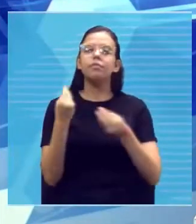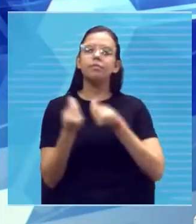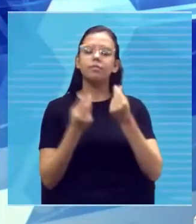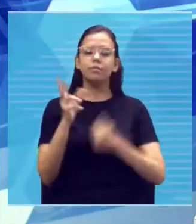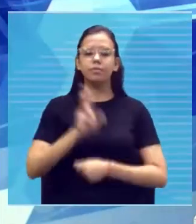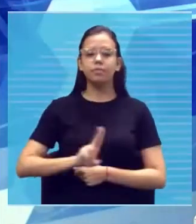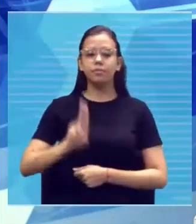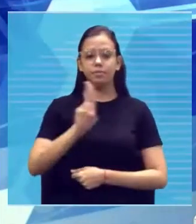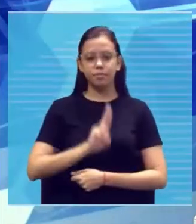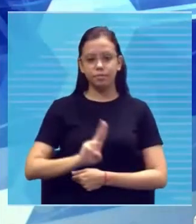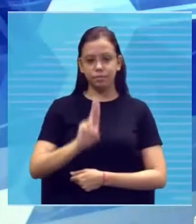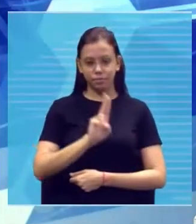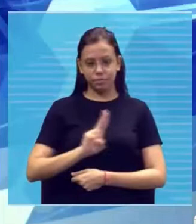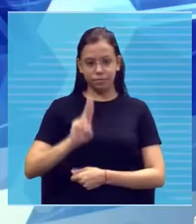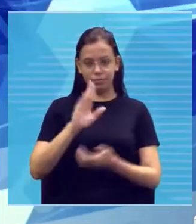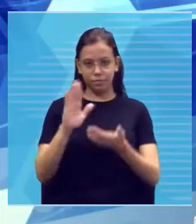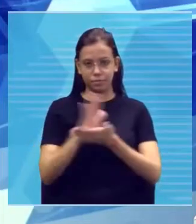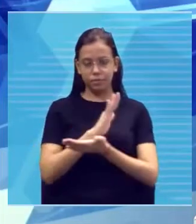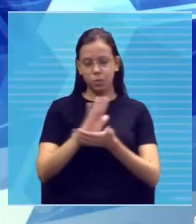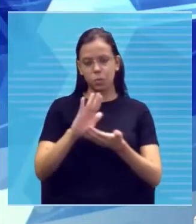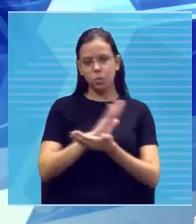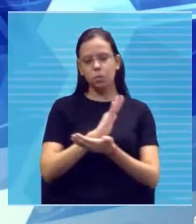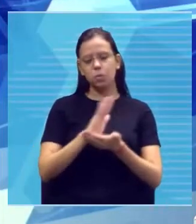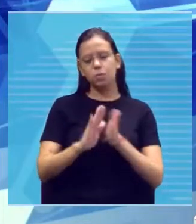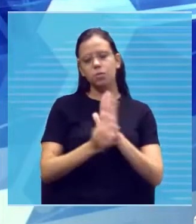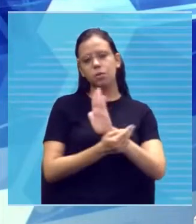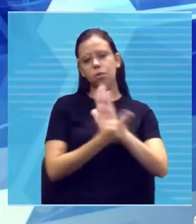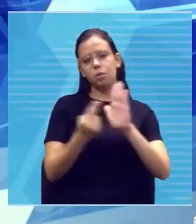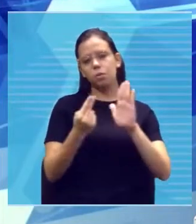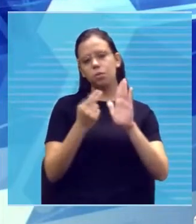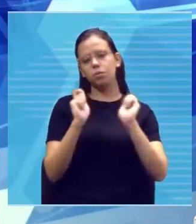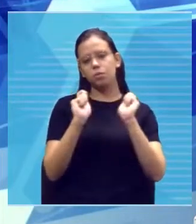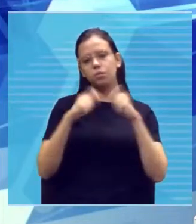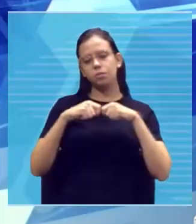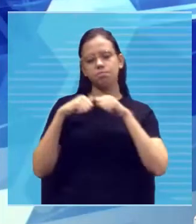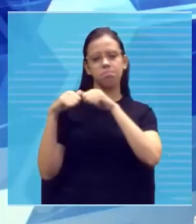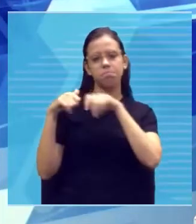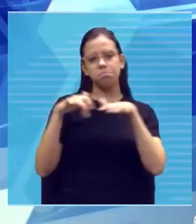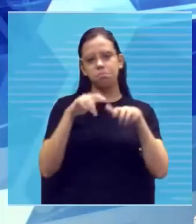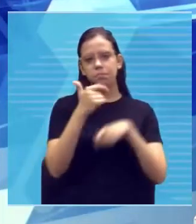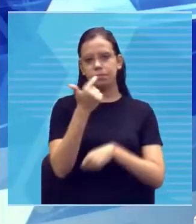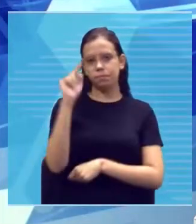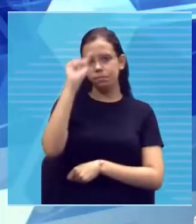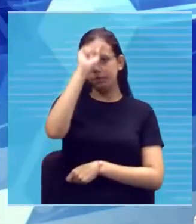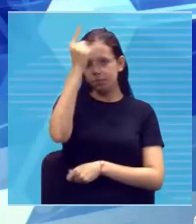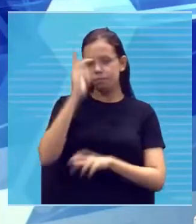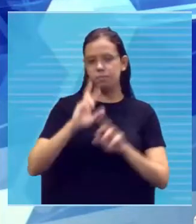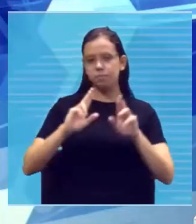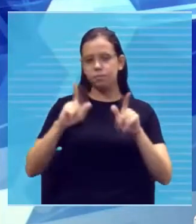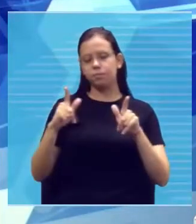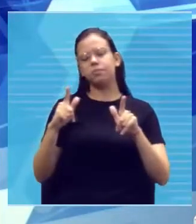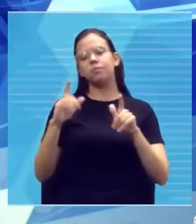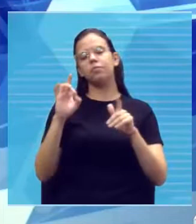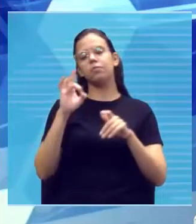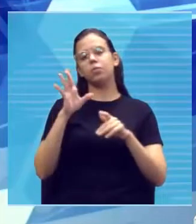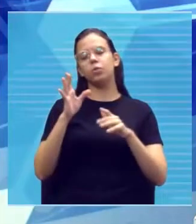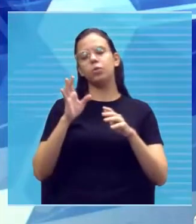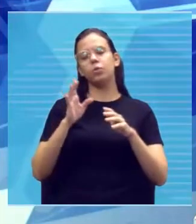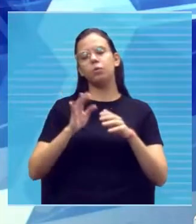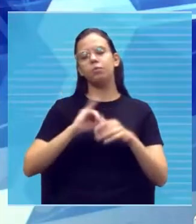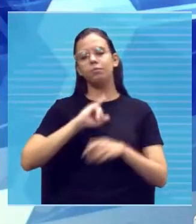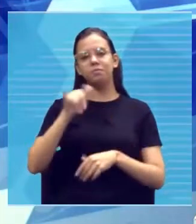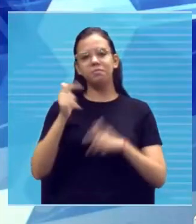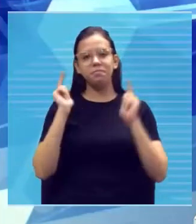usado por alguns pensadores para difundir outras ideias além daquela simplesmente do entretenimento